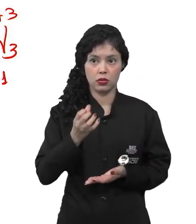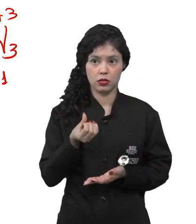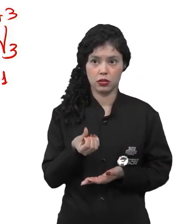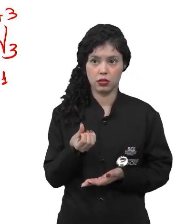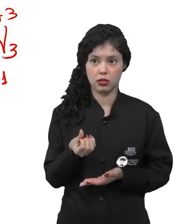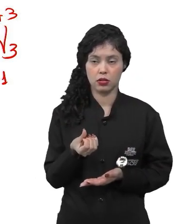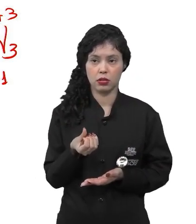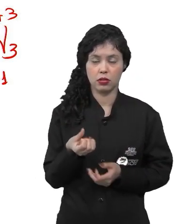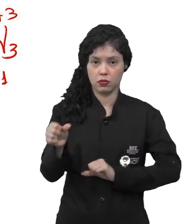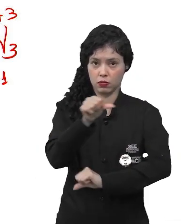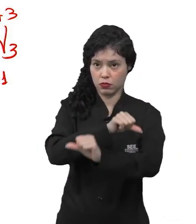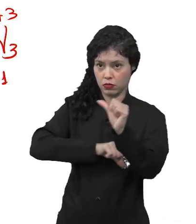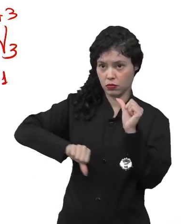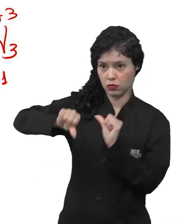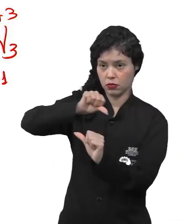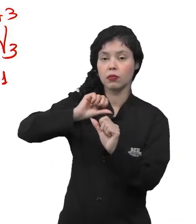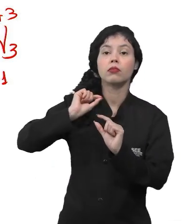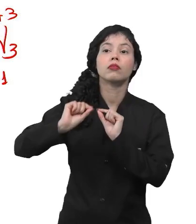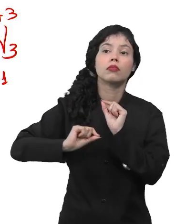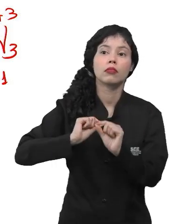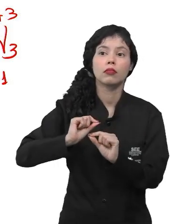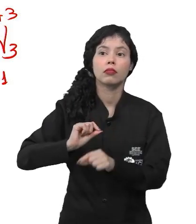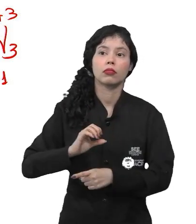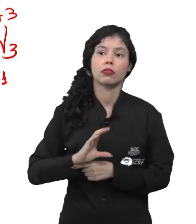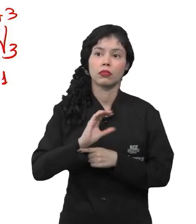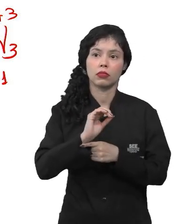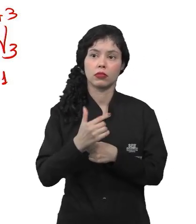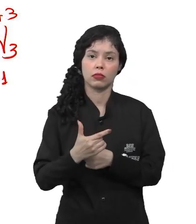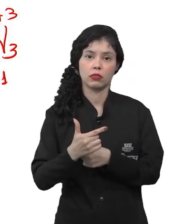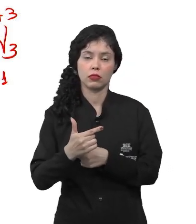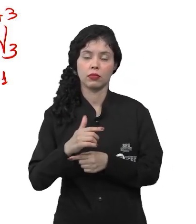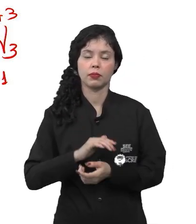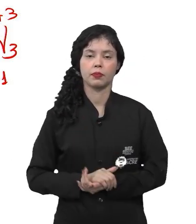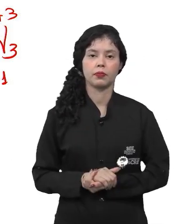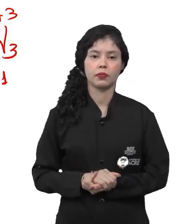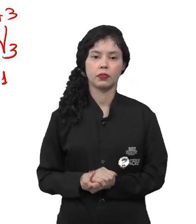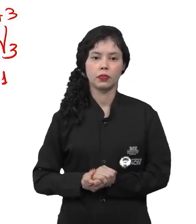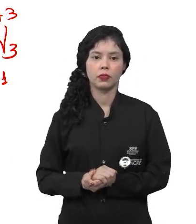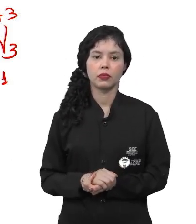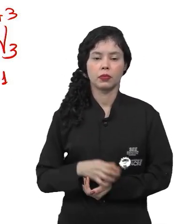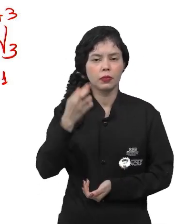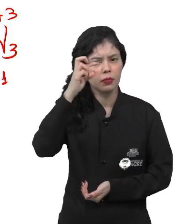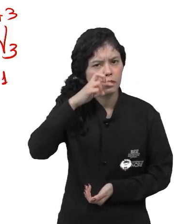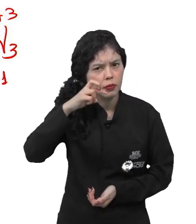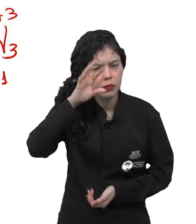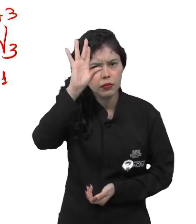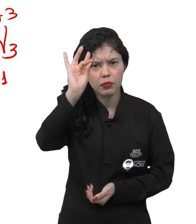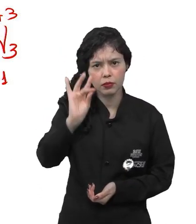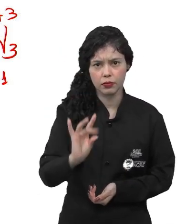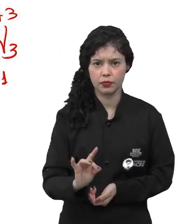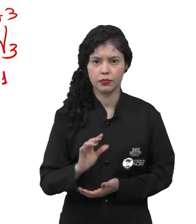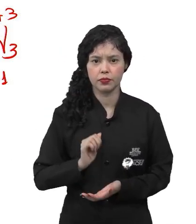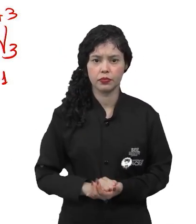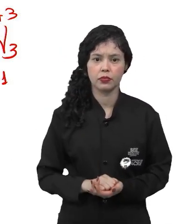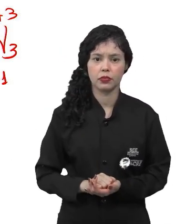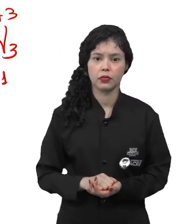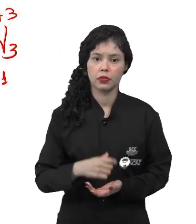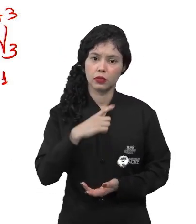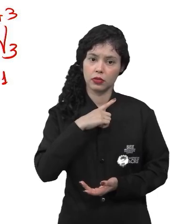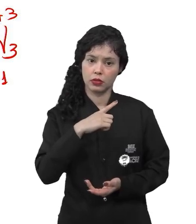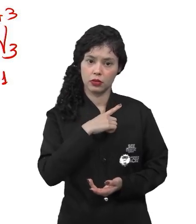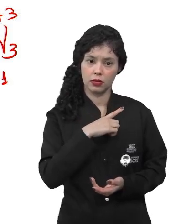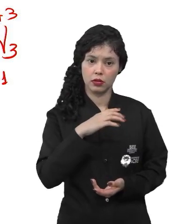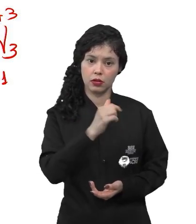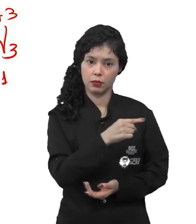H12O6 se transformando em CO2. Vou analisar aqui, ó. Oxigênio tem